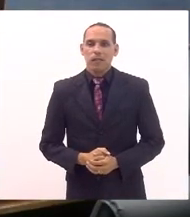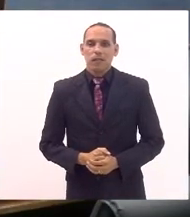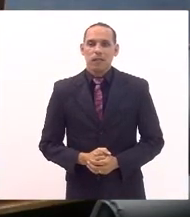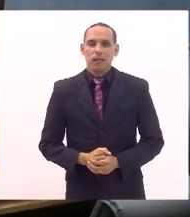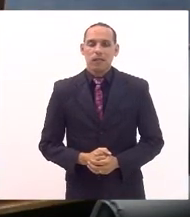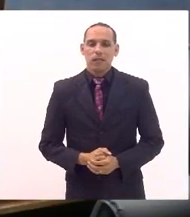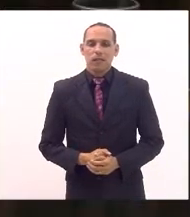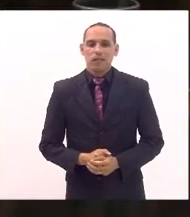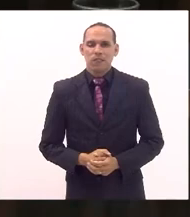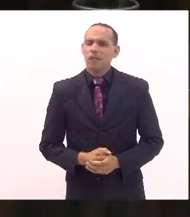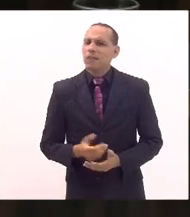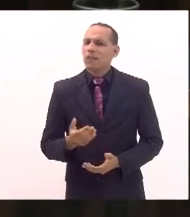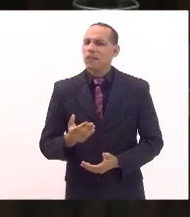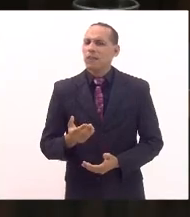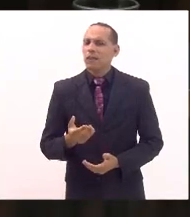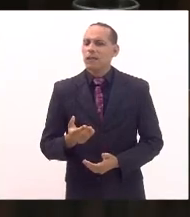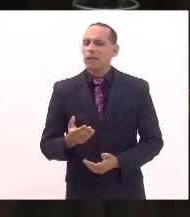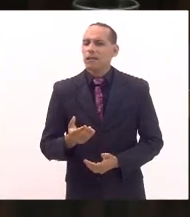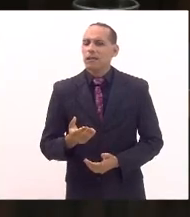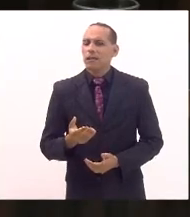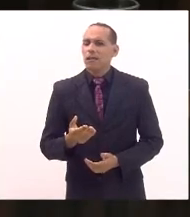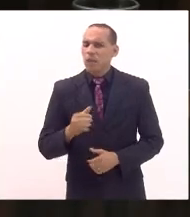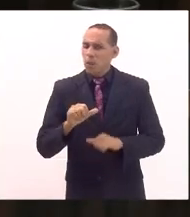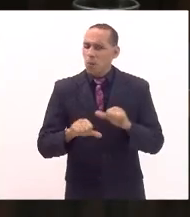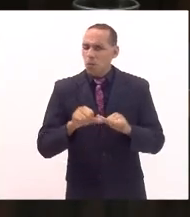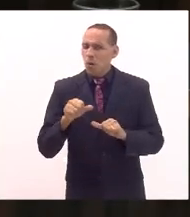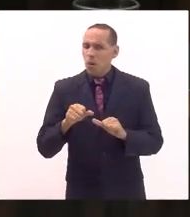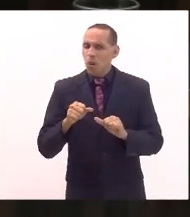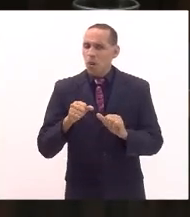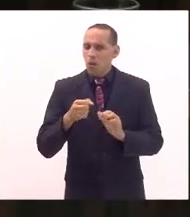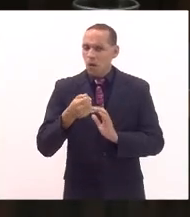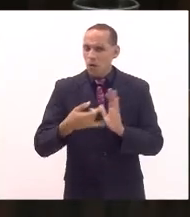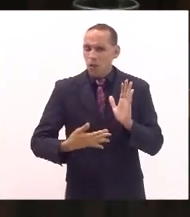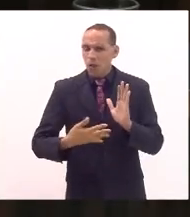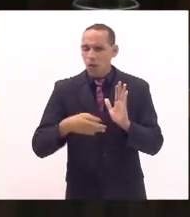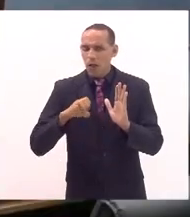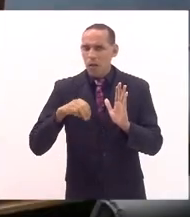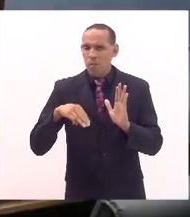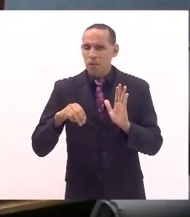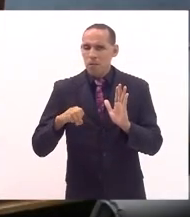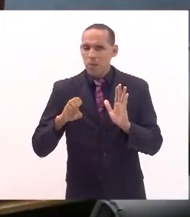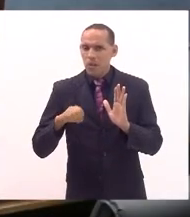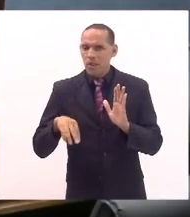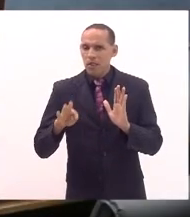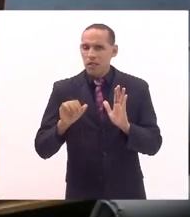E no caso foi alterada a ementa do projeto